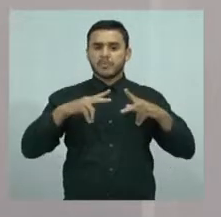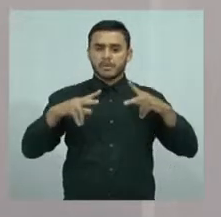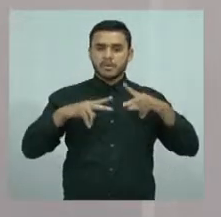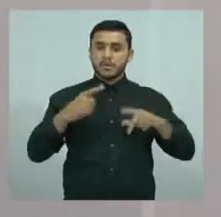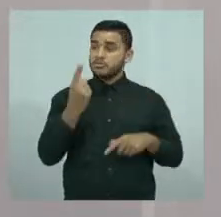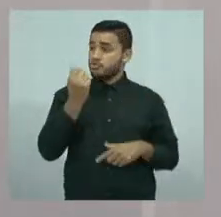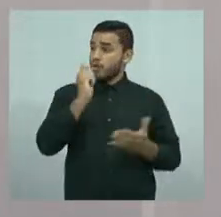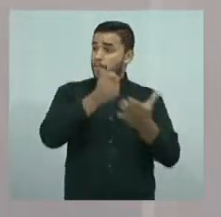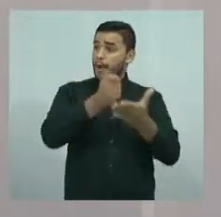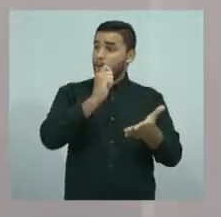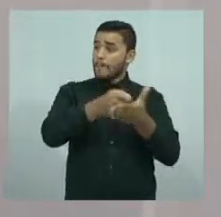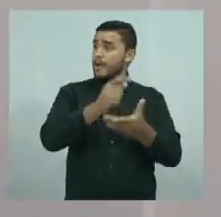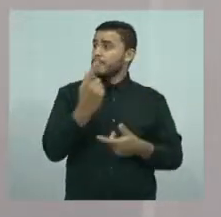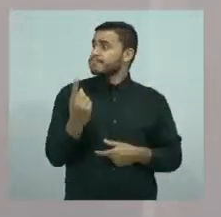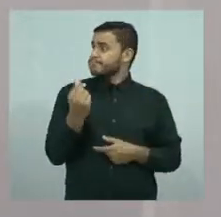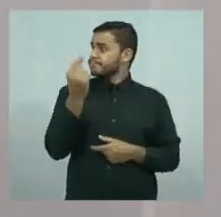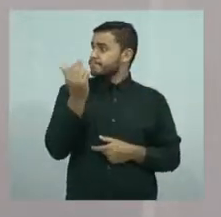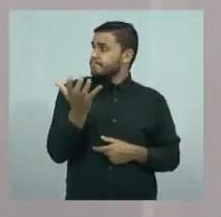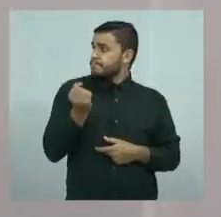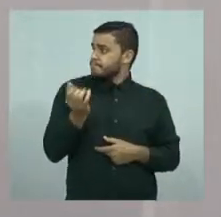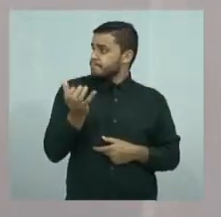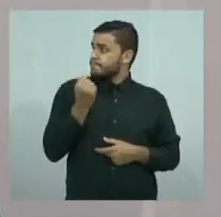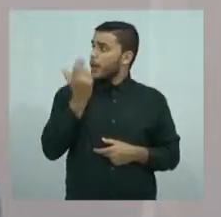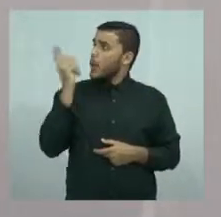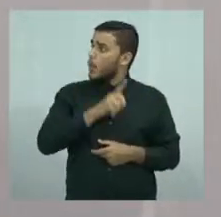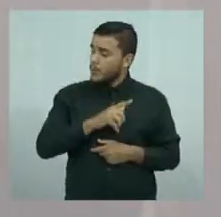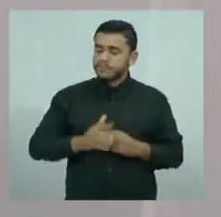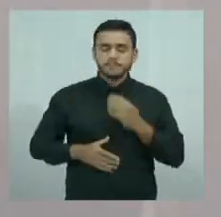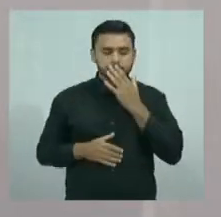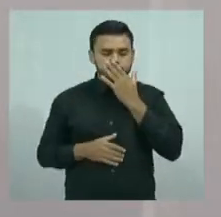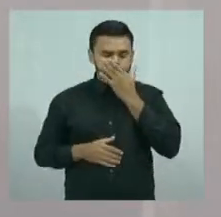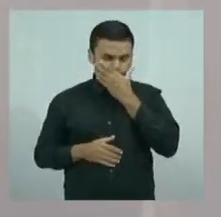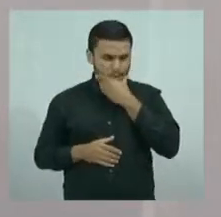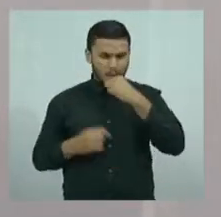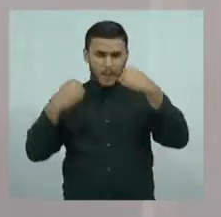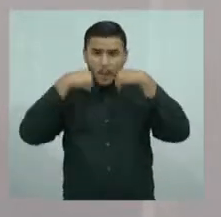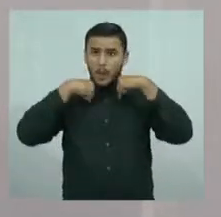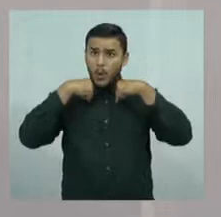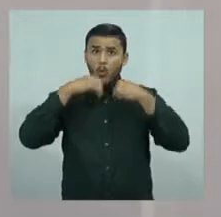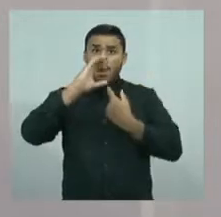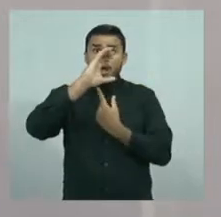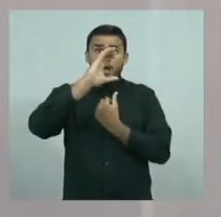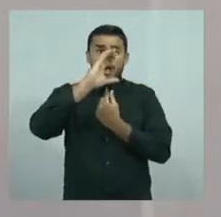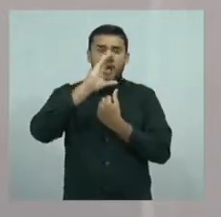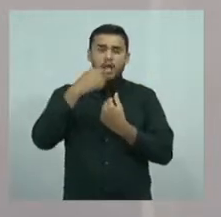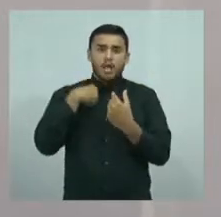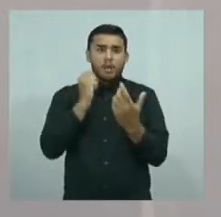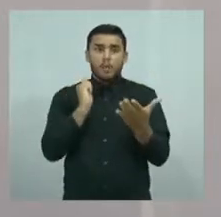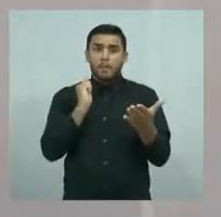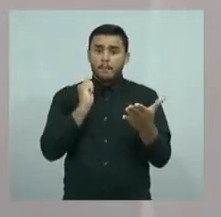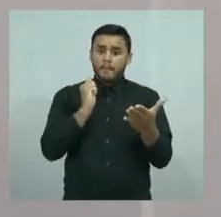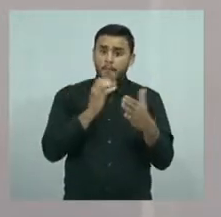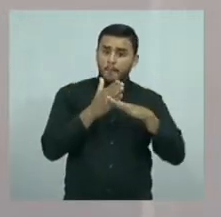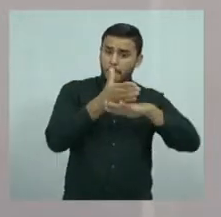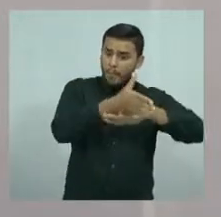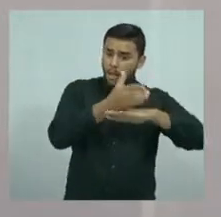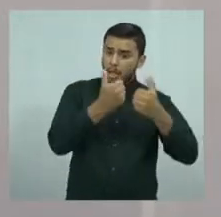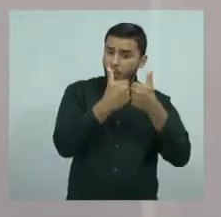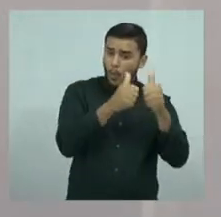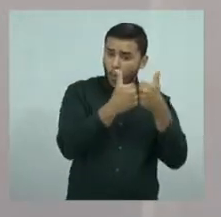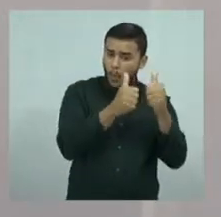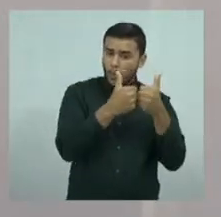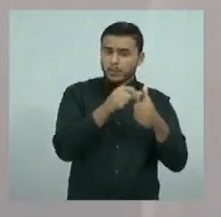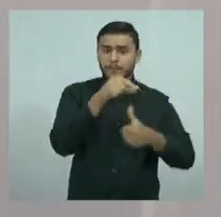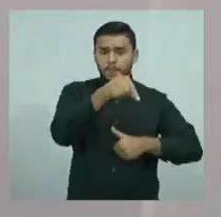nosso dinheiro, lucra com essa concessão. Aí eu, que sou o público, vou acessar a